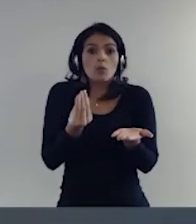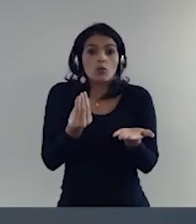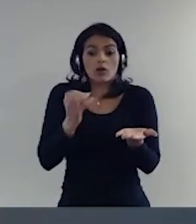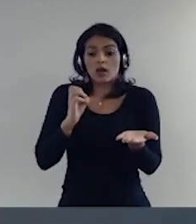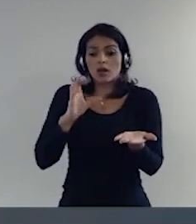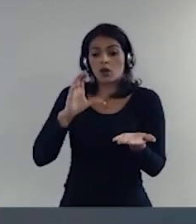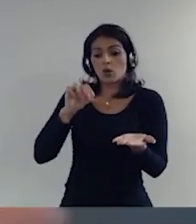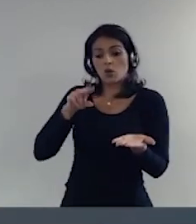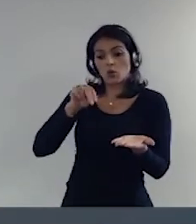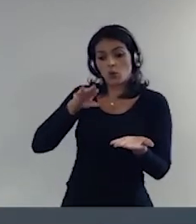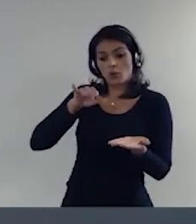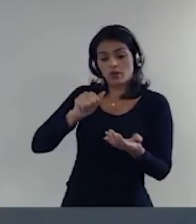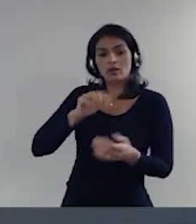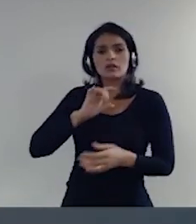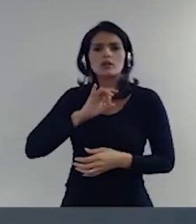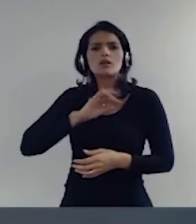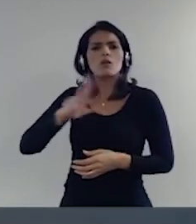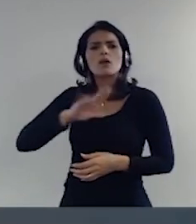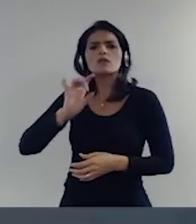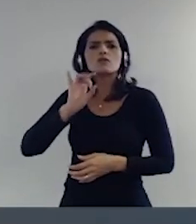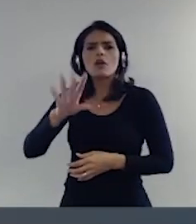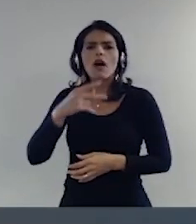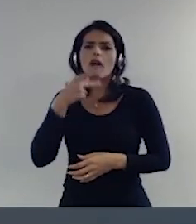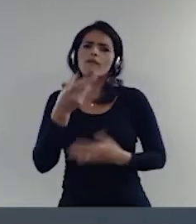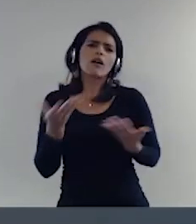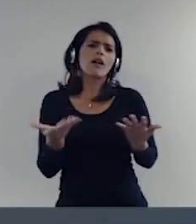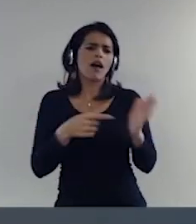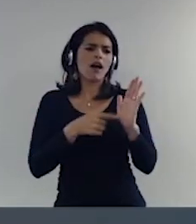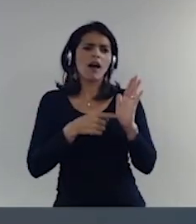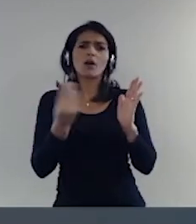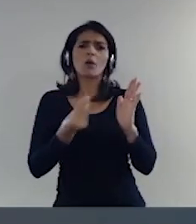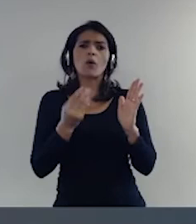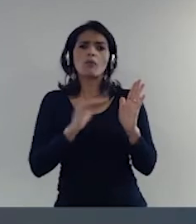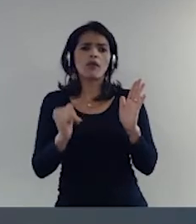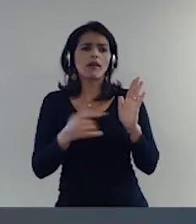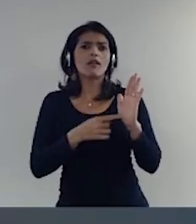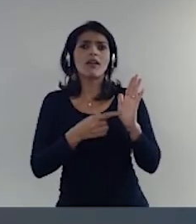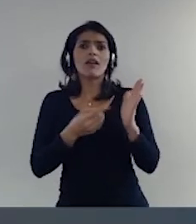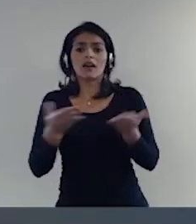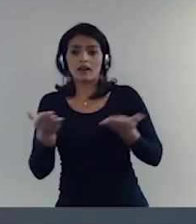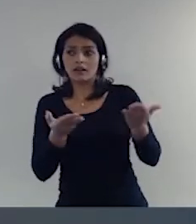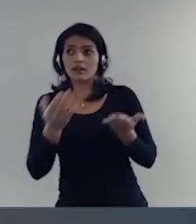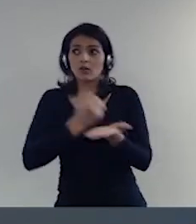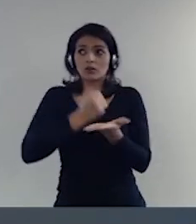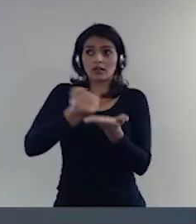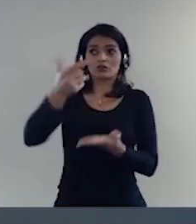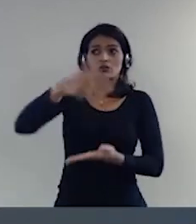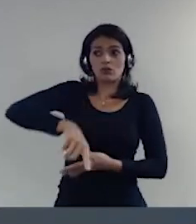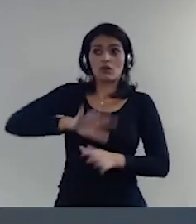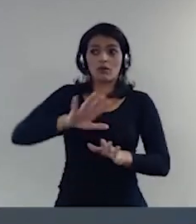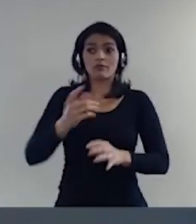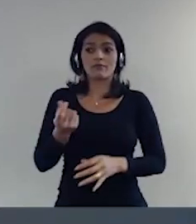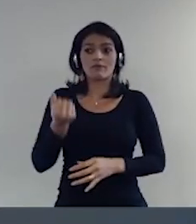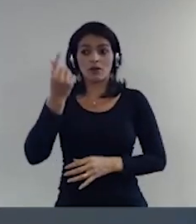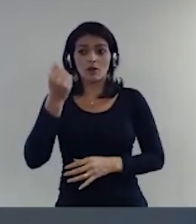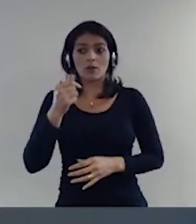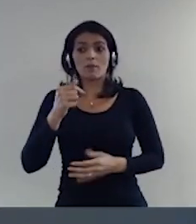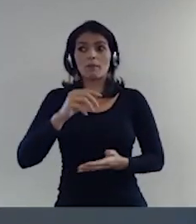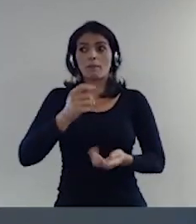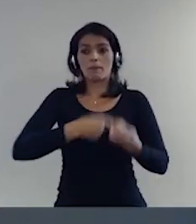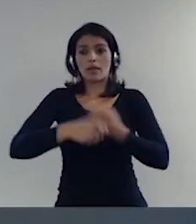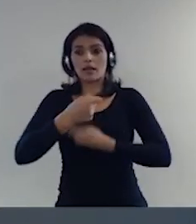sinalagma do contrato. Não é só ver, então, como é que se reconduz o reequilíbrio? Veja o valor de mercado e adote-se o padrão de